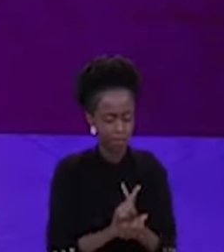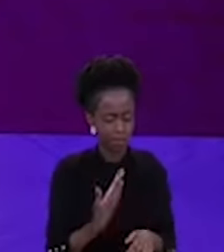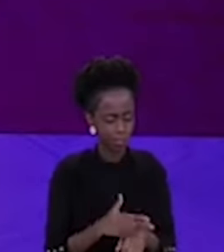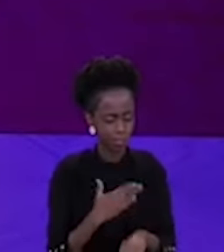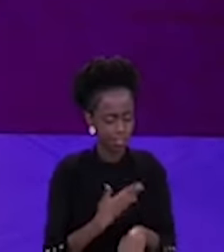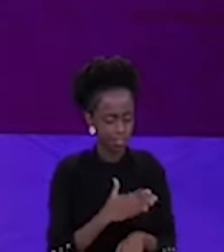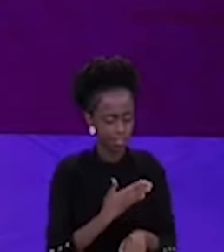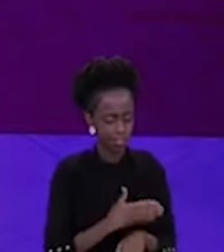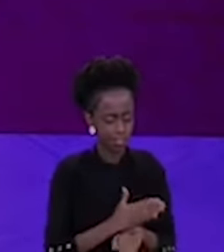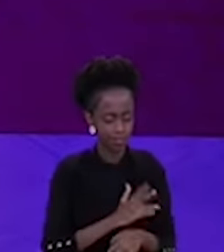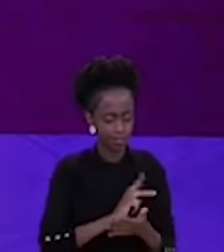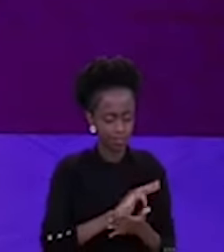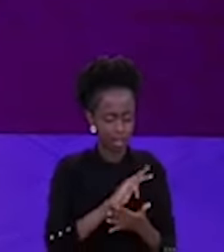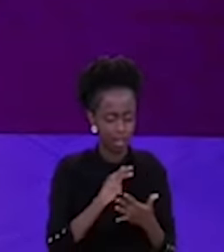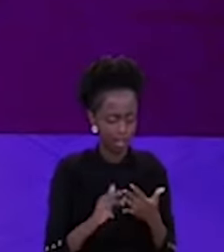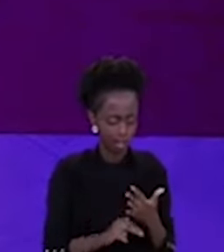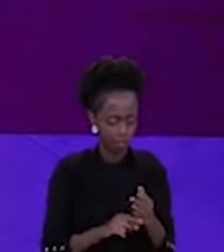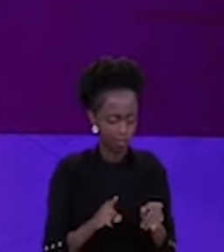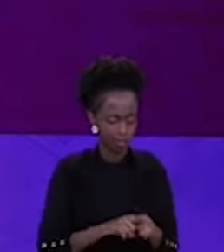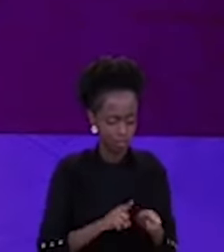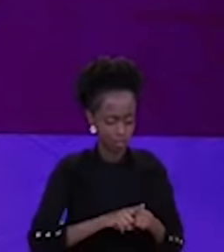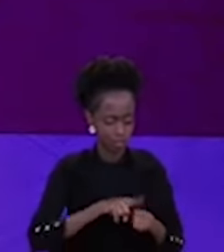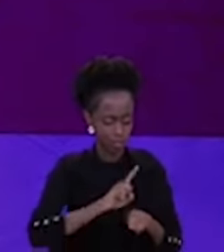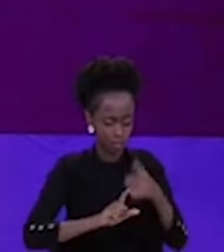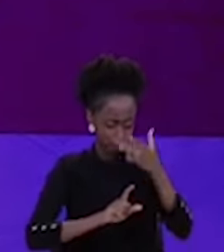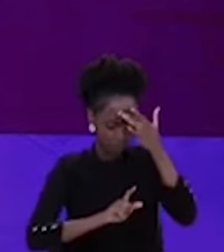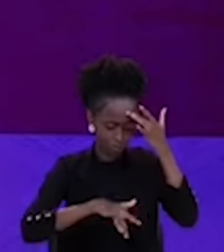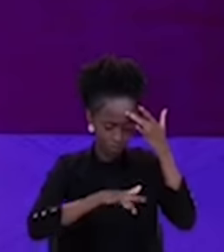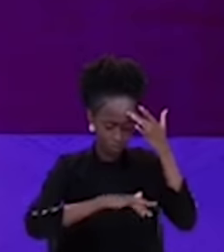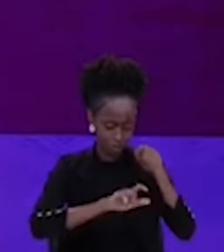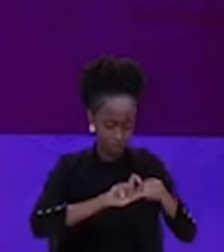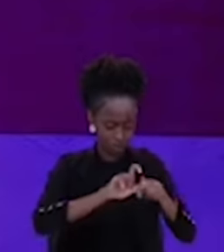procurando satisfação em pessoas, em coisas.